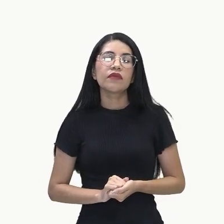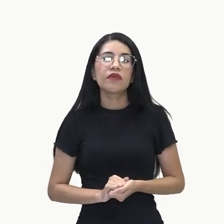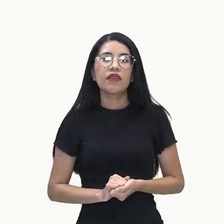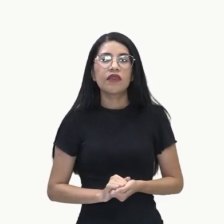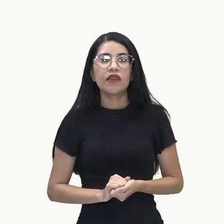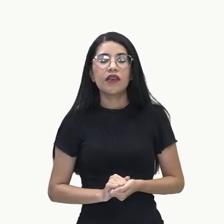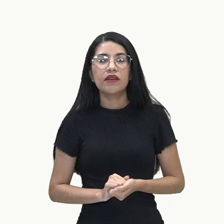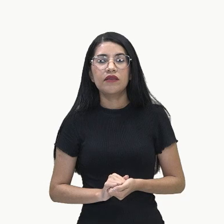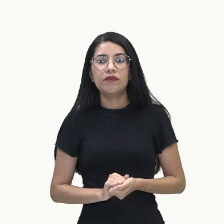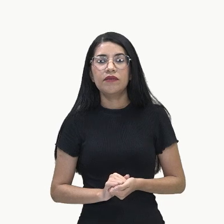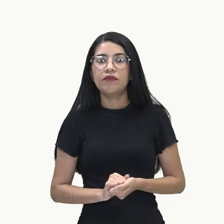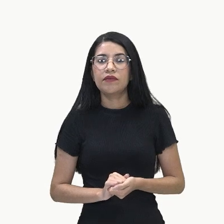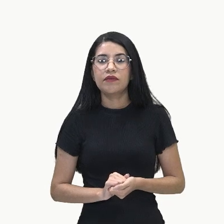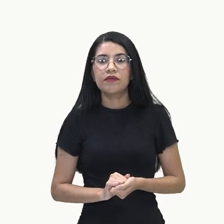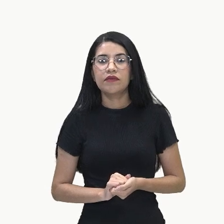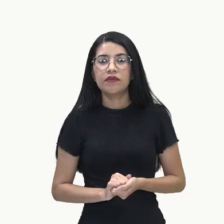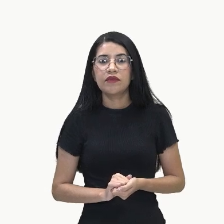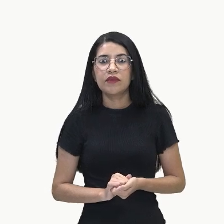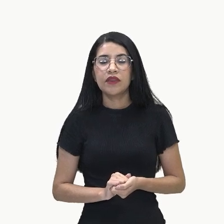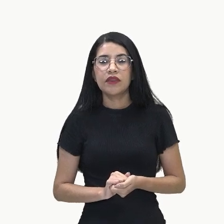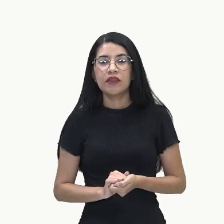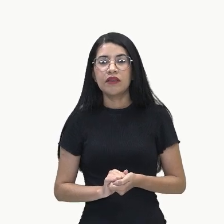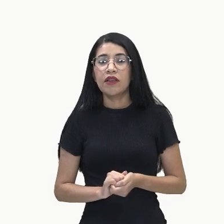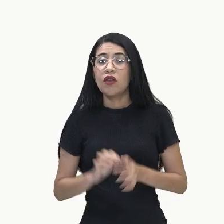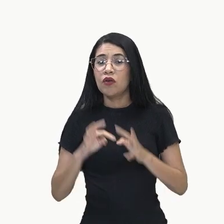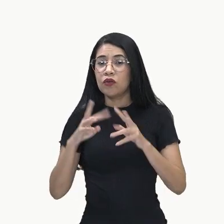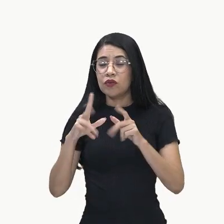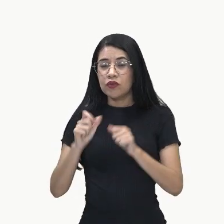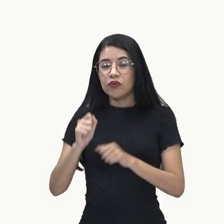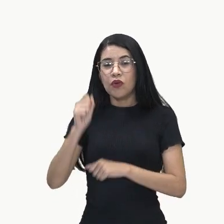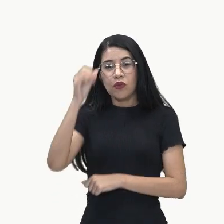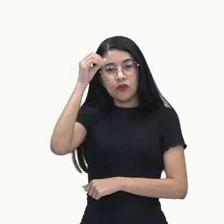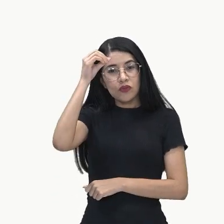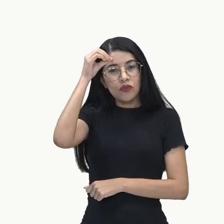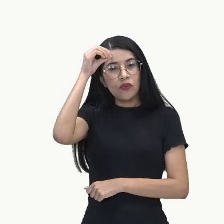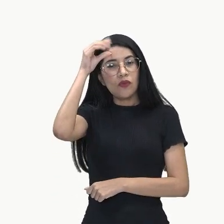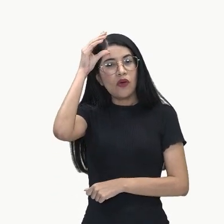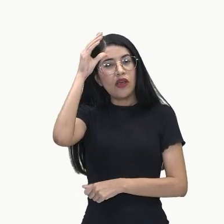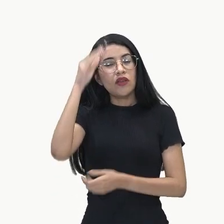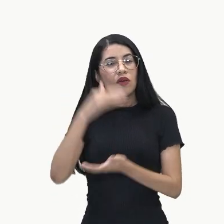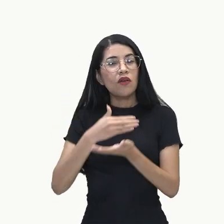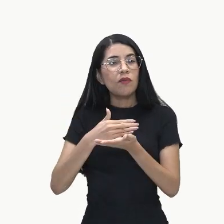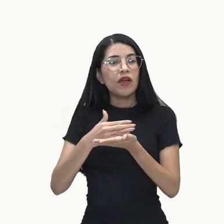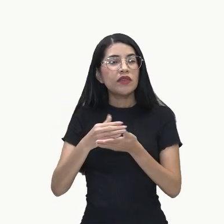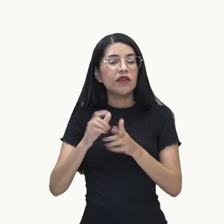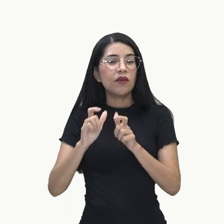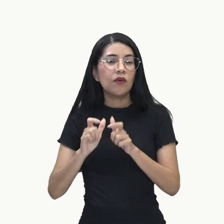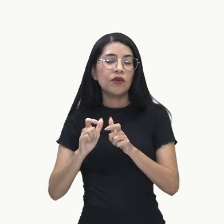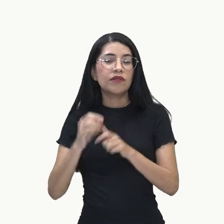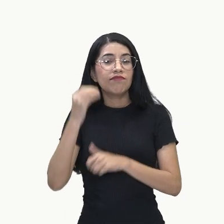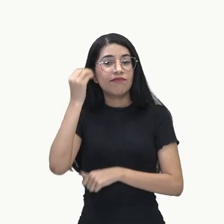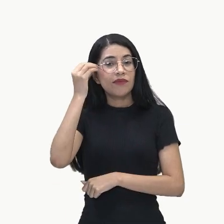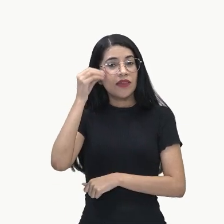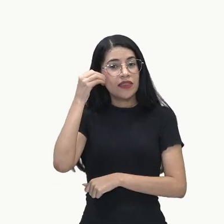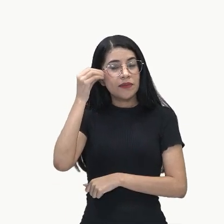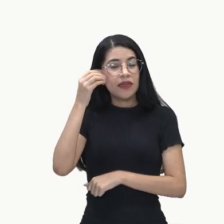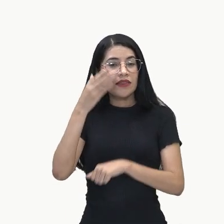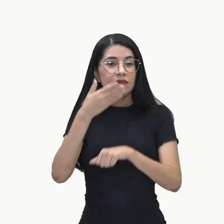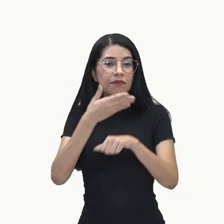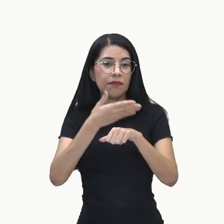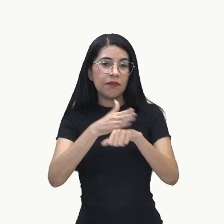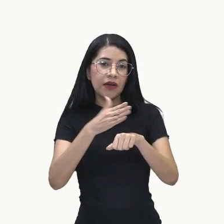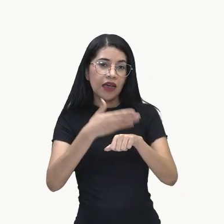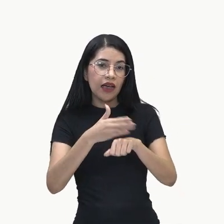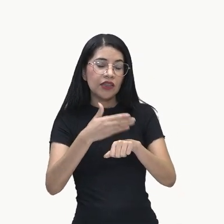defende? Todo conhecimento advém de onde? Da experiência prática que